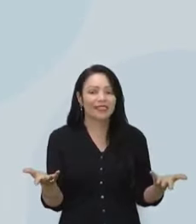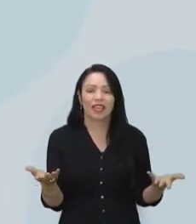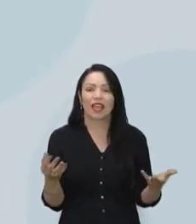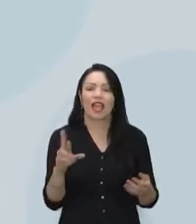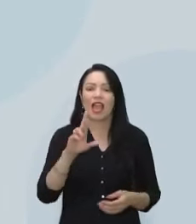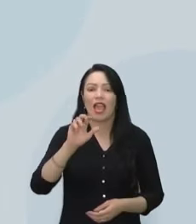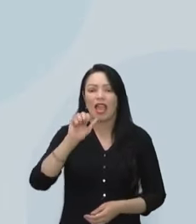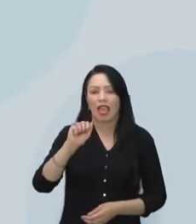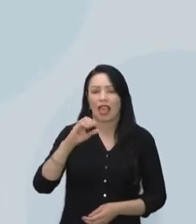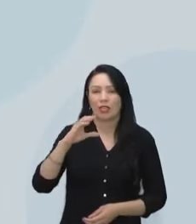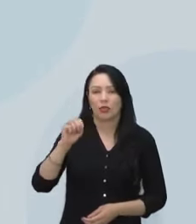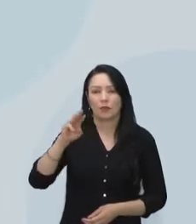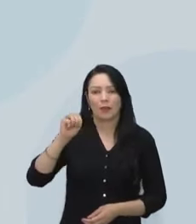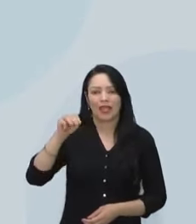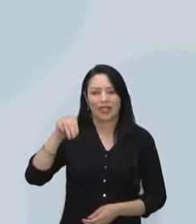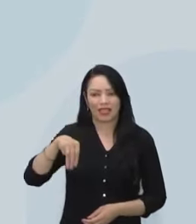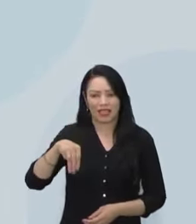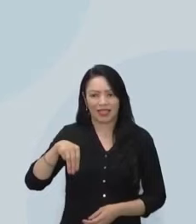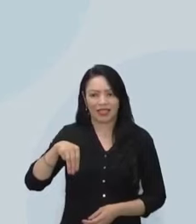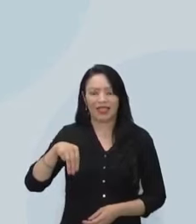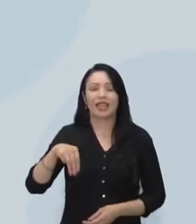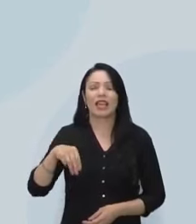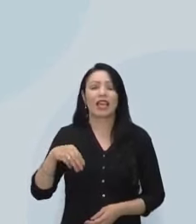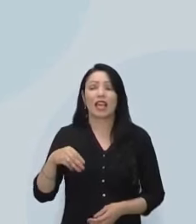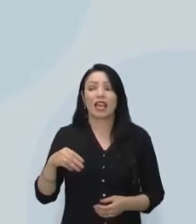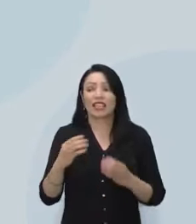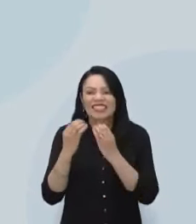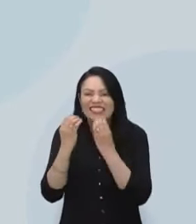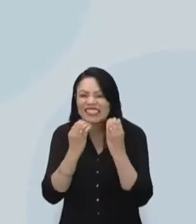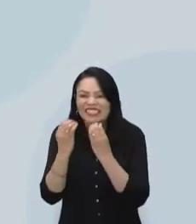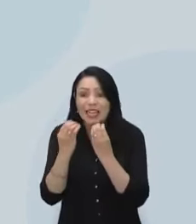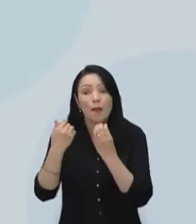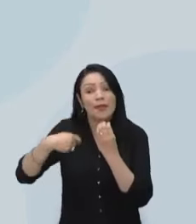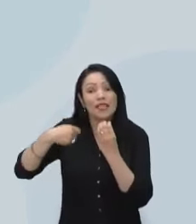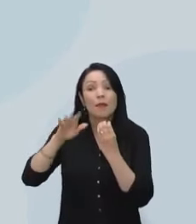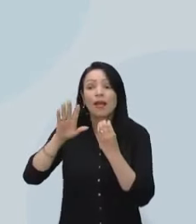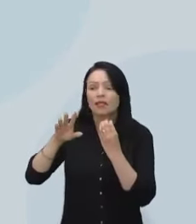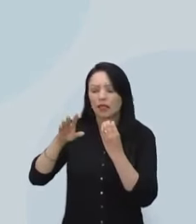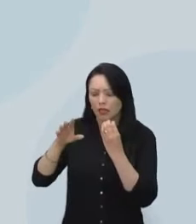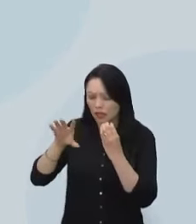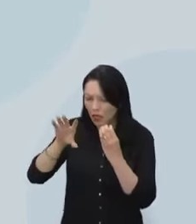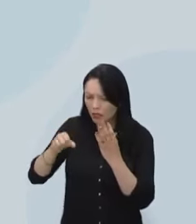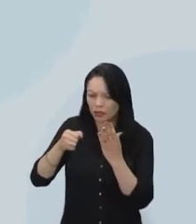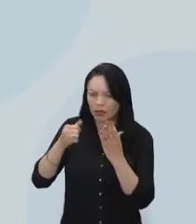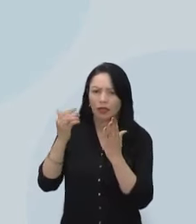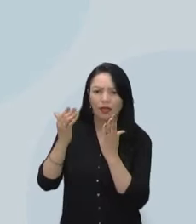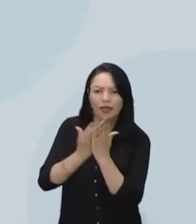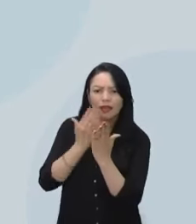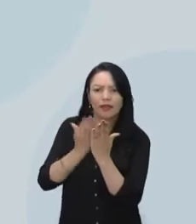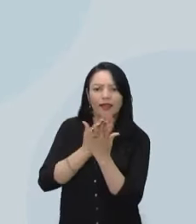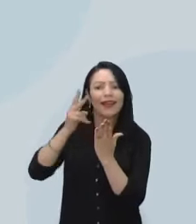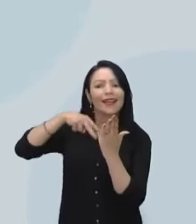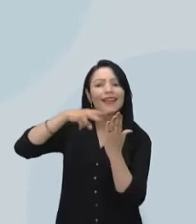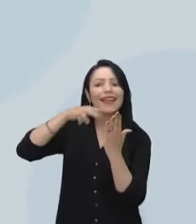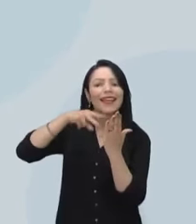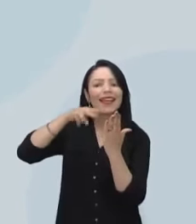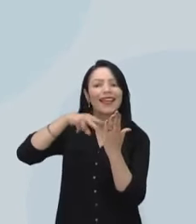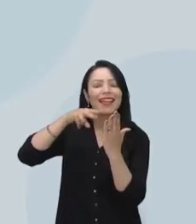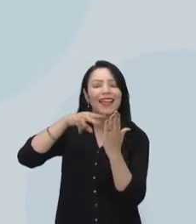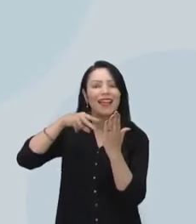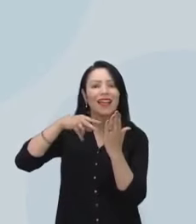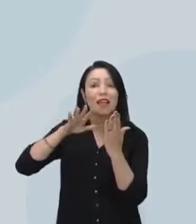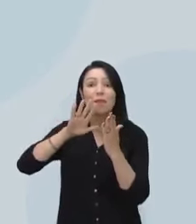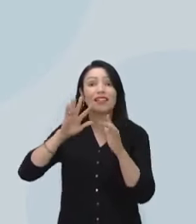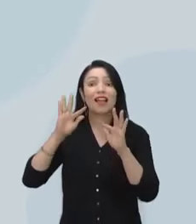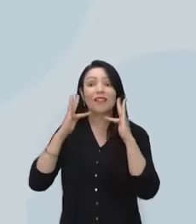Hakumin era um rato que deveria roer os livros e ele aprendeu a ler e gostava de ler. E a mãe não concordou com isso porque isso quebra toda a tradição da família, né? A